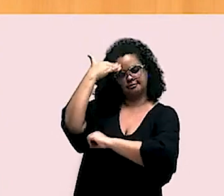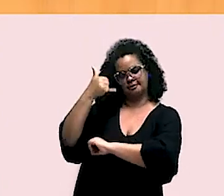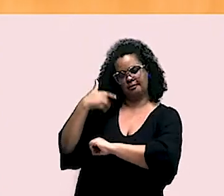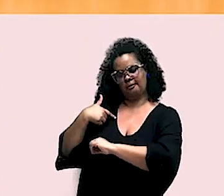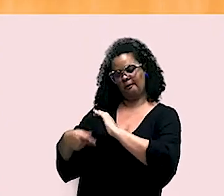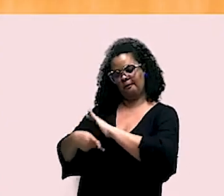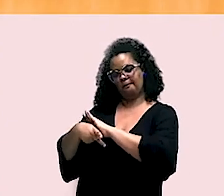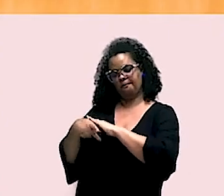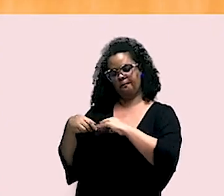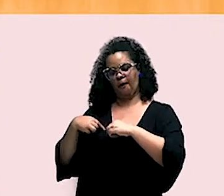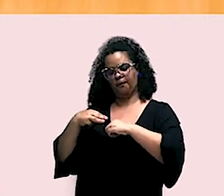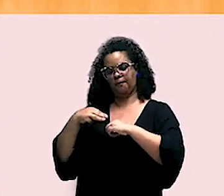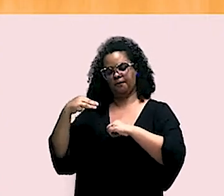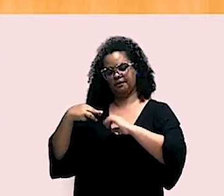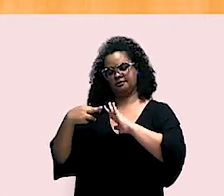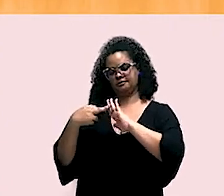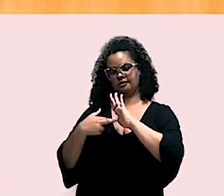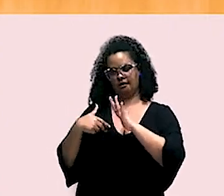da Saúde, ok?